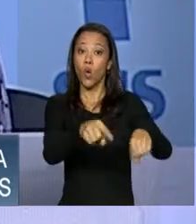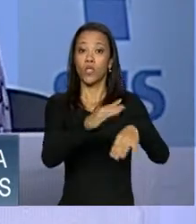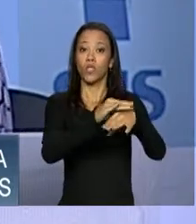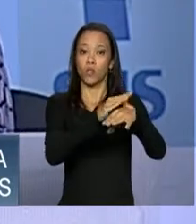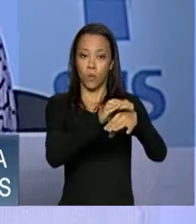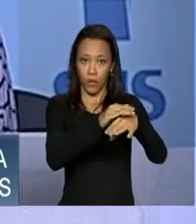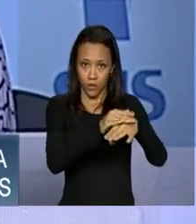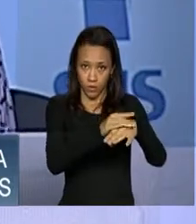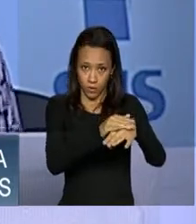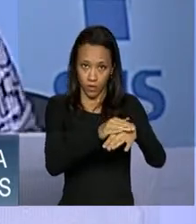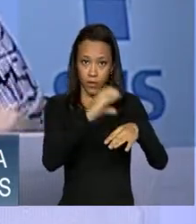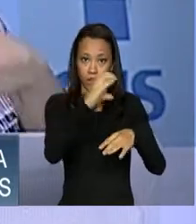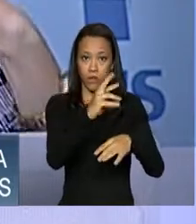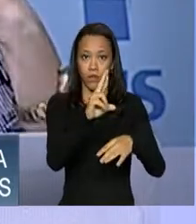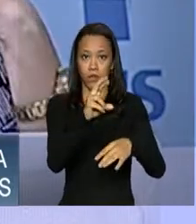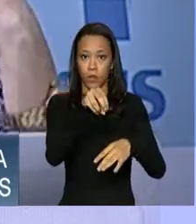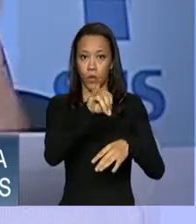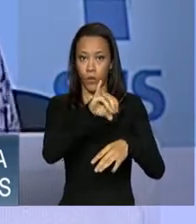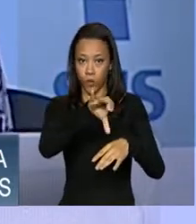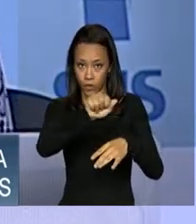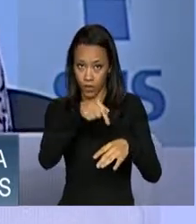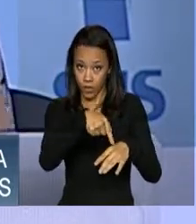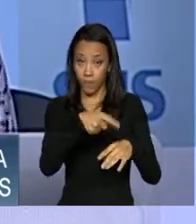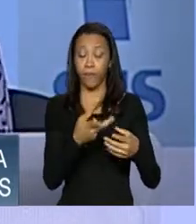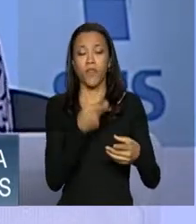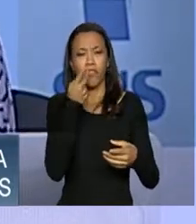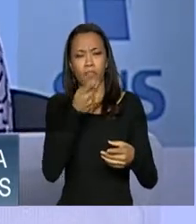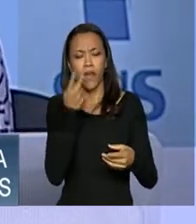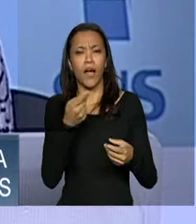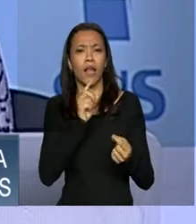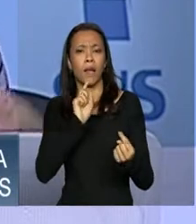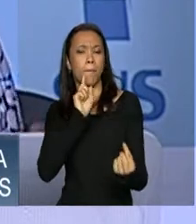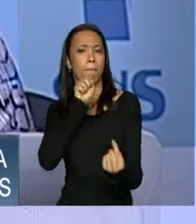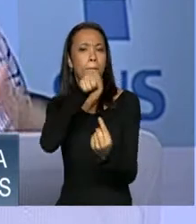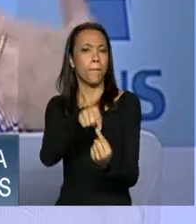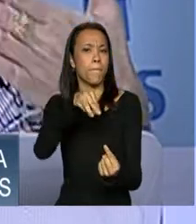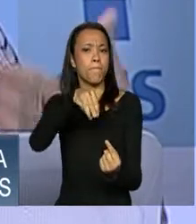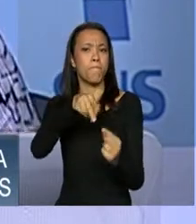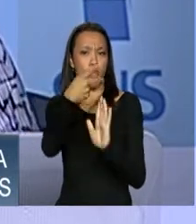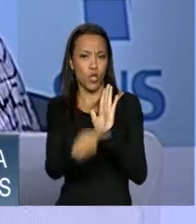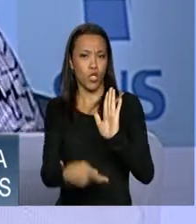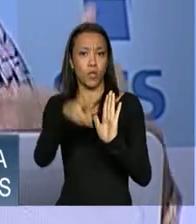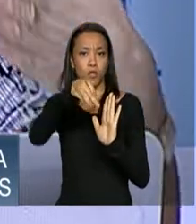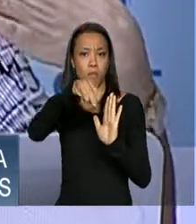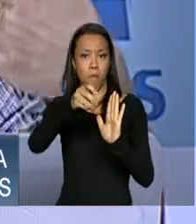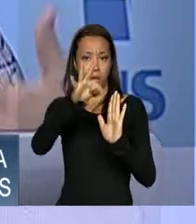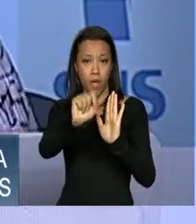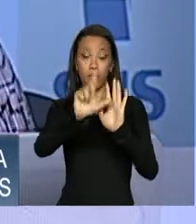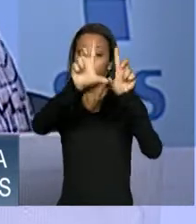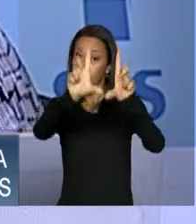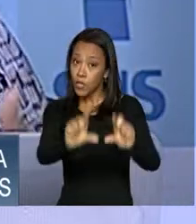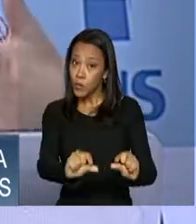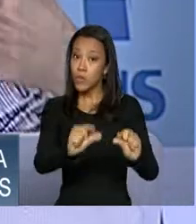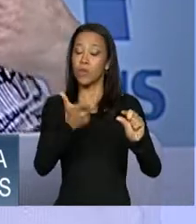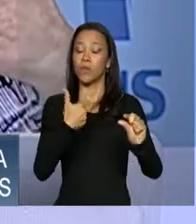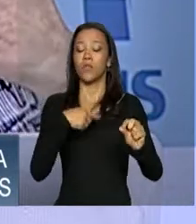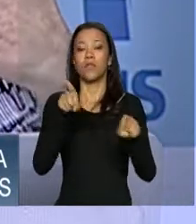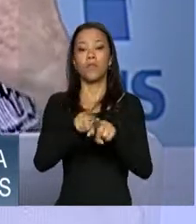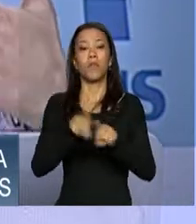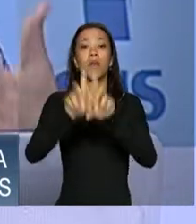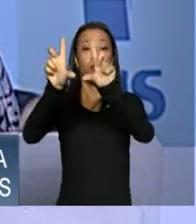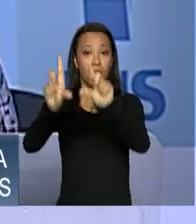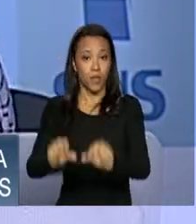2011 e 2022. Traz uma série de metas, né, dentre elas reduzir as doenças crônicas, deter a